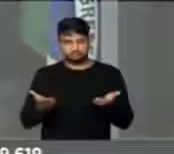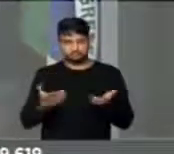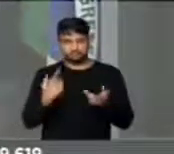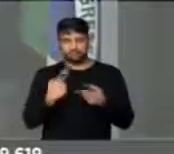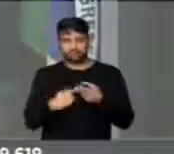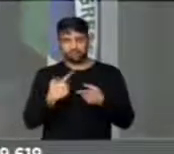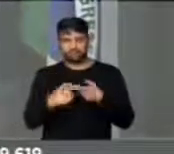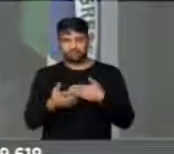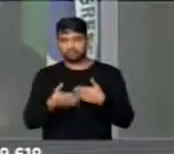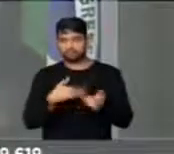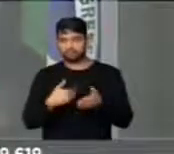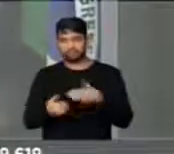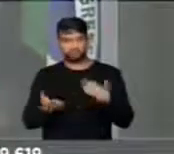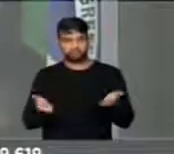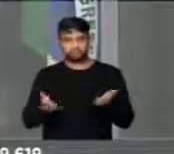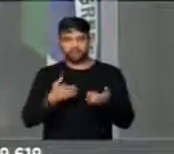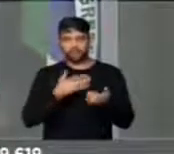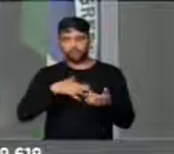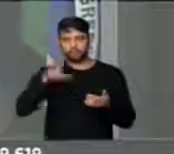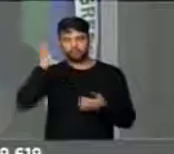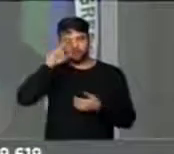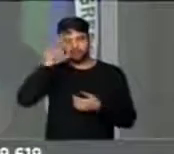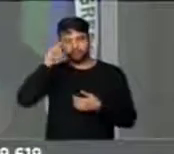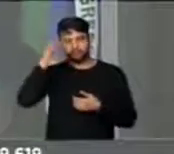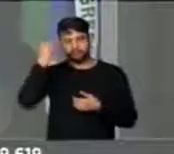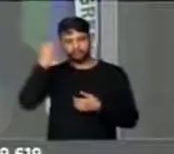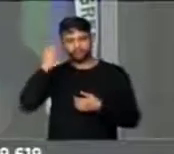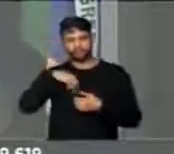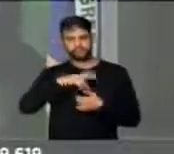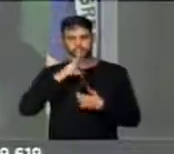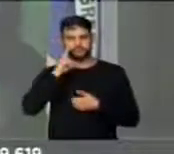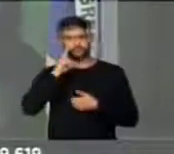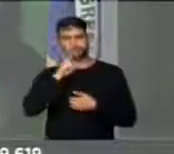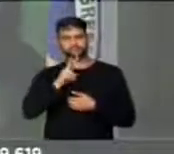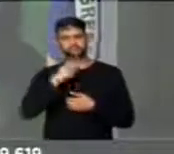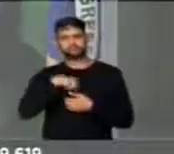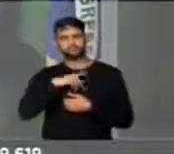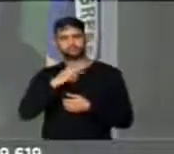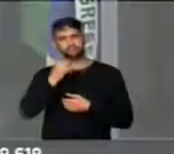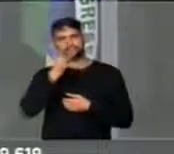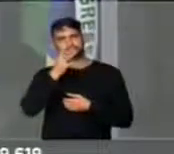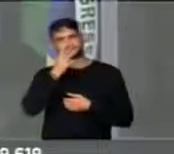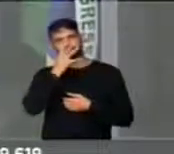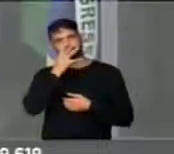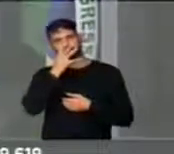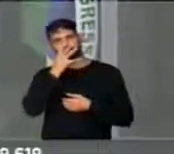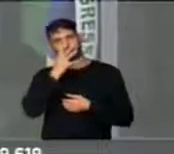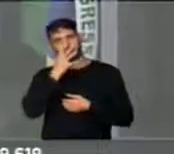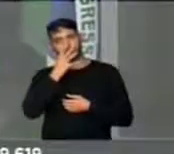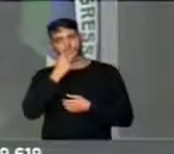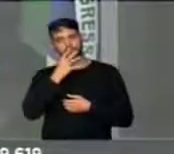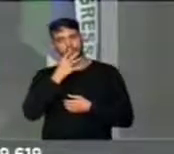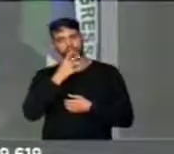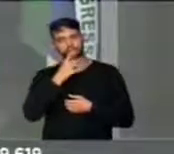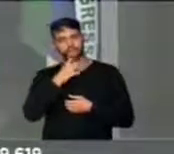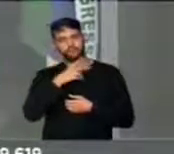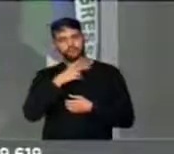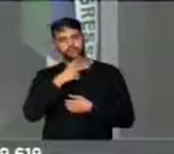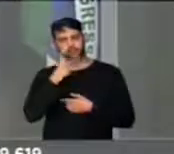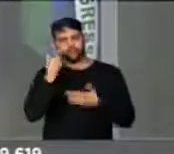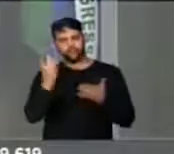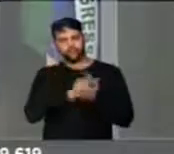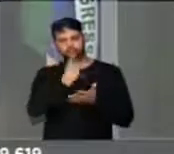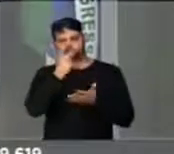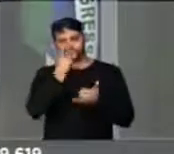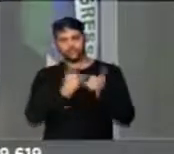O que quer que seja. Eu me lembro, assisti, vi um período muito parecido com